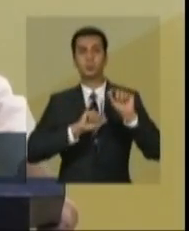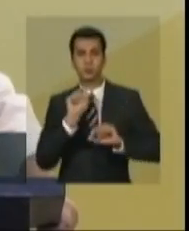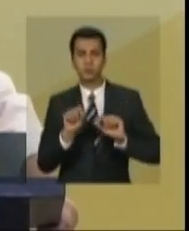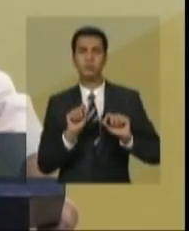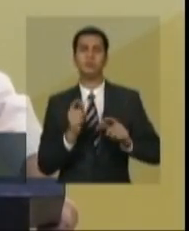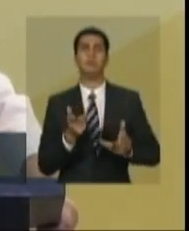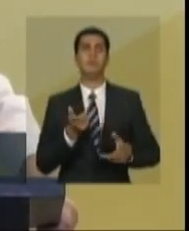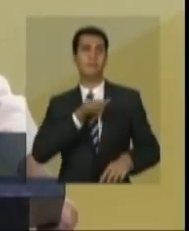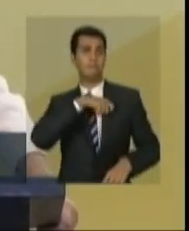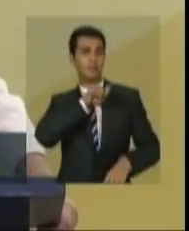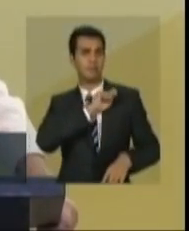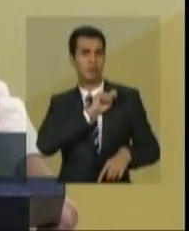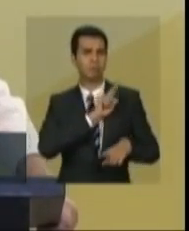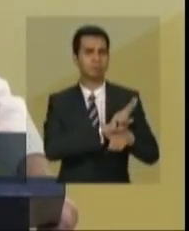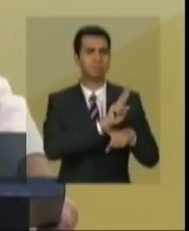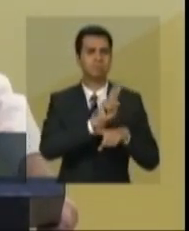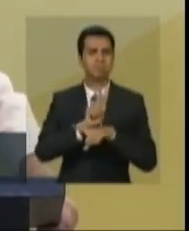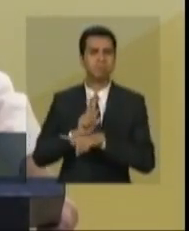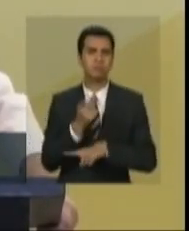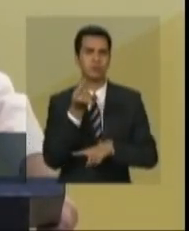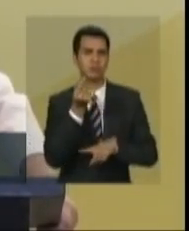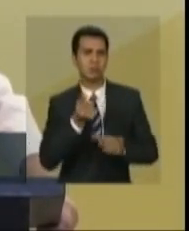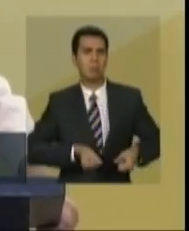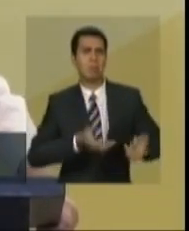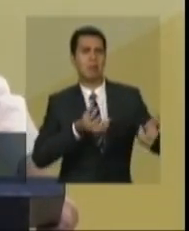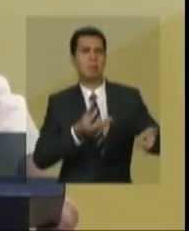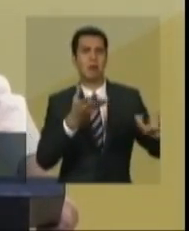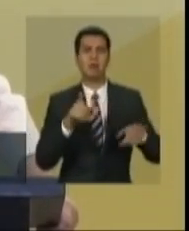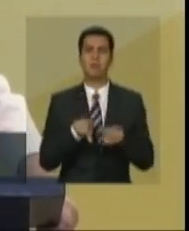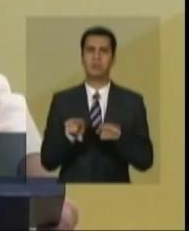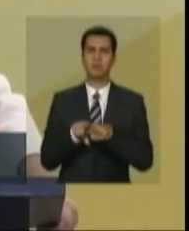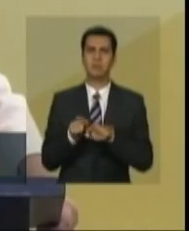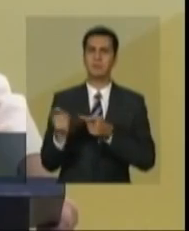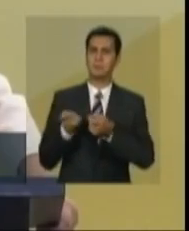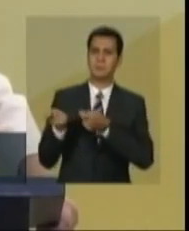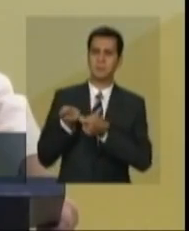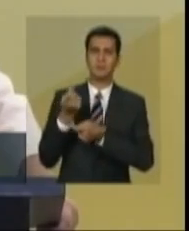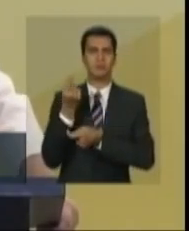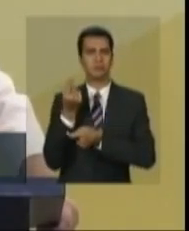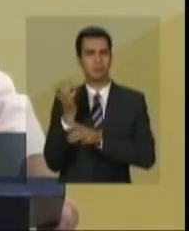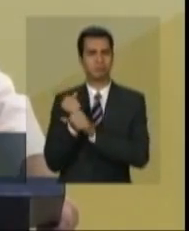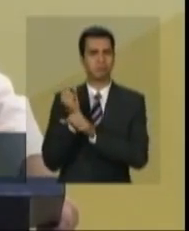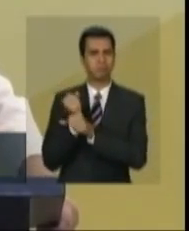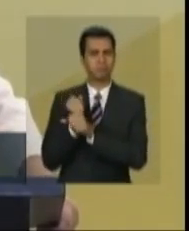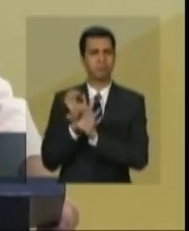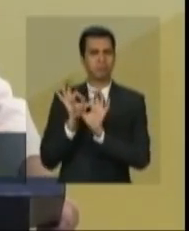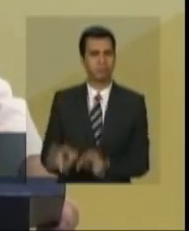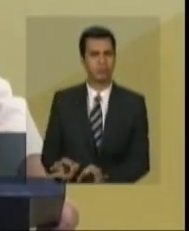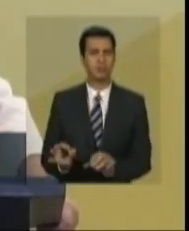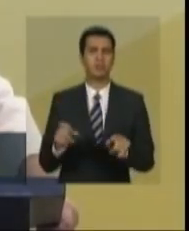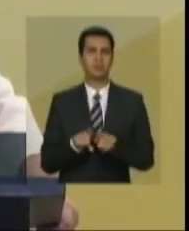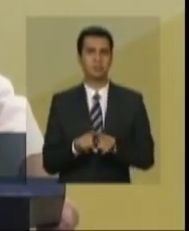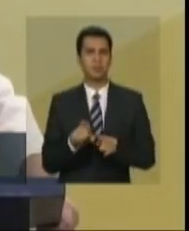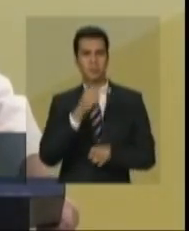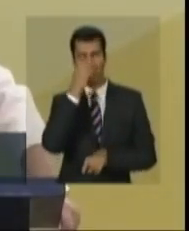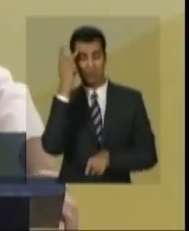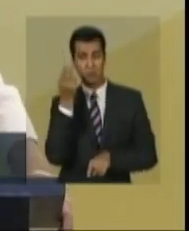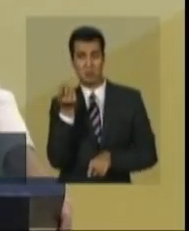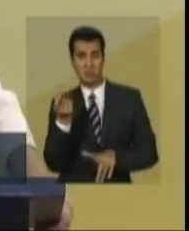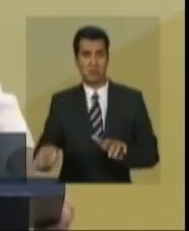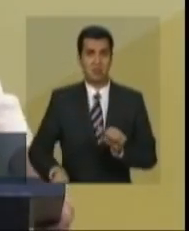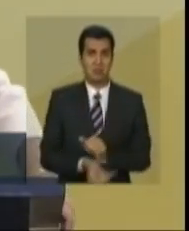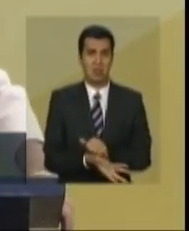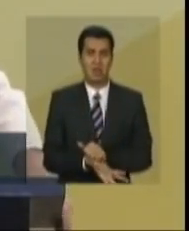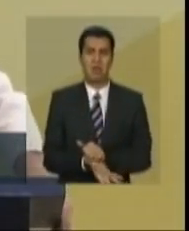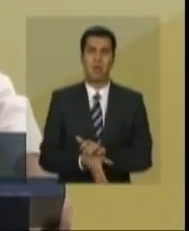fiscalizar gastos, acabar com o desperdício e combater sem tréguas os desvios e os maus feitos.